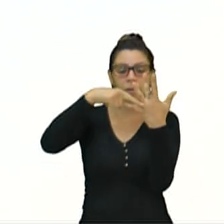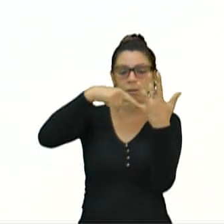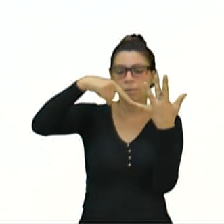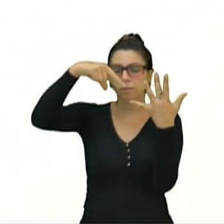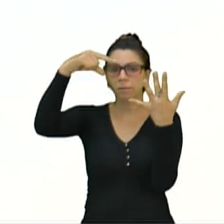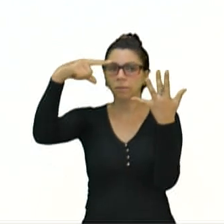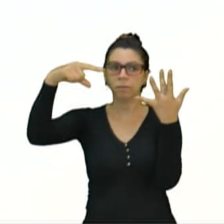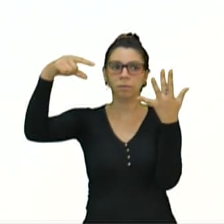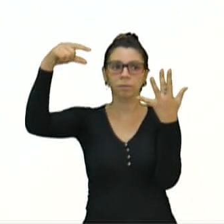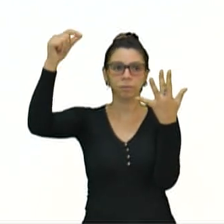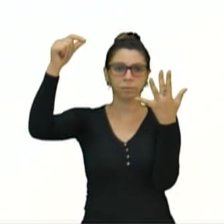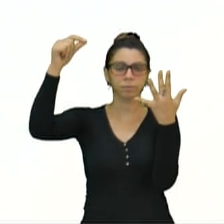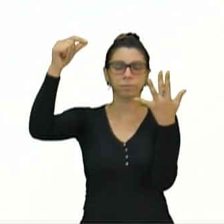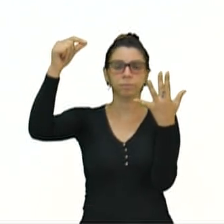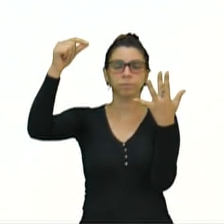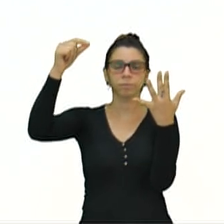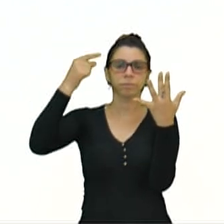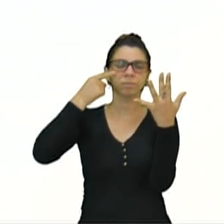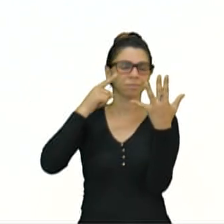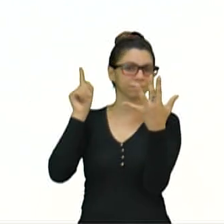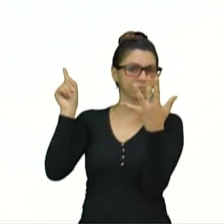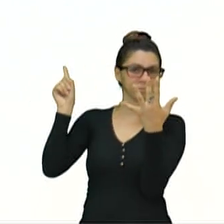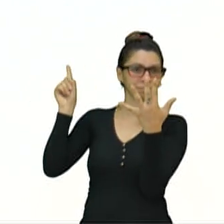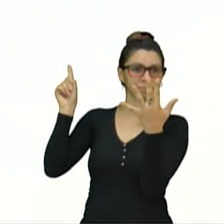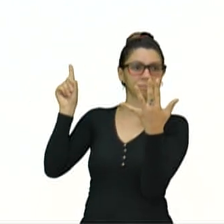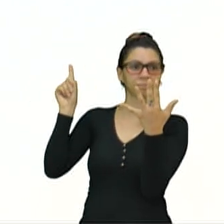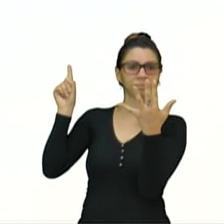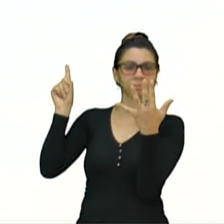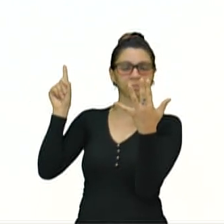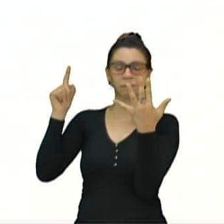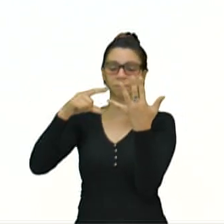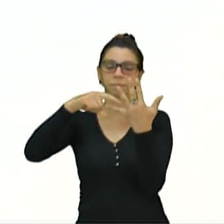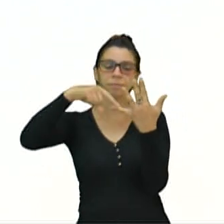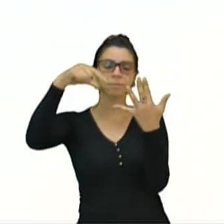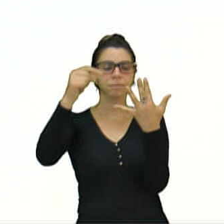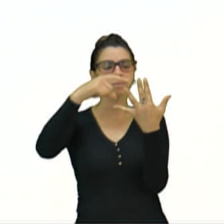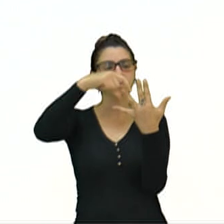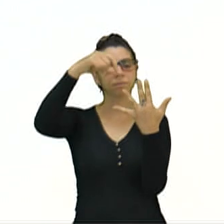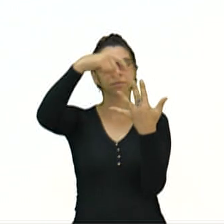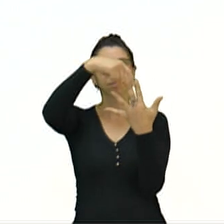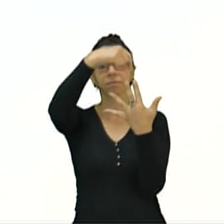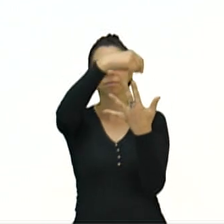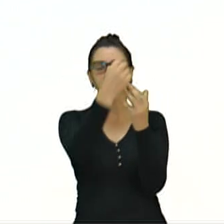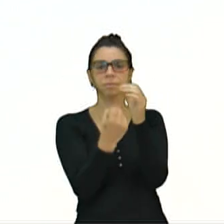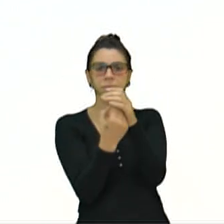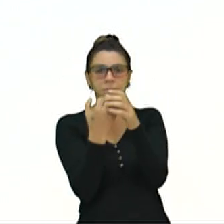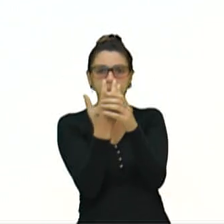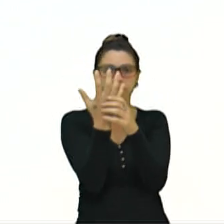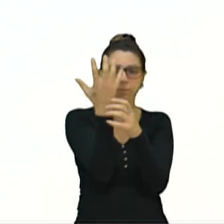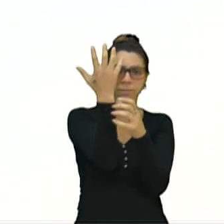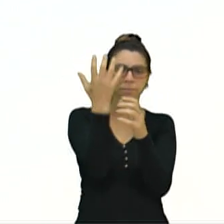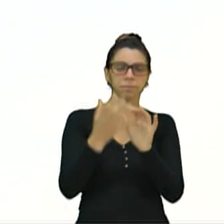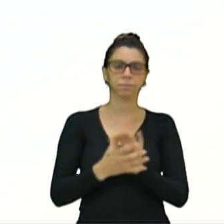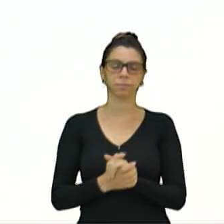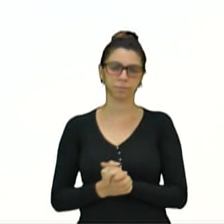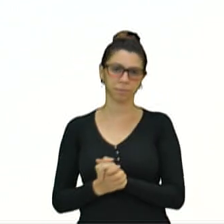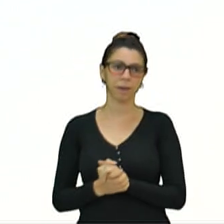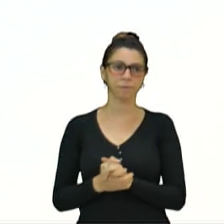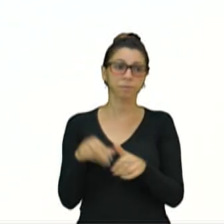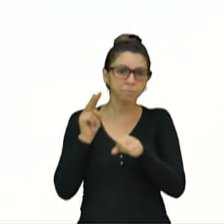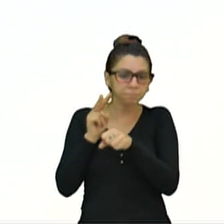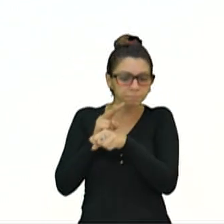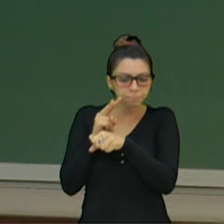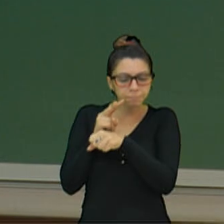tem aparecendo a semente germinada com as folhinhas crescendo. Ela fica ali